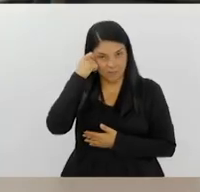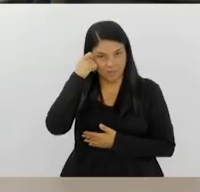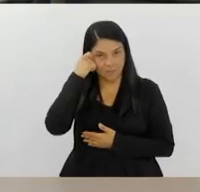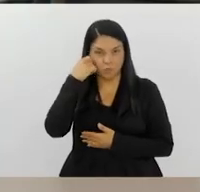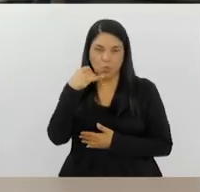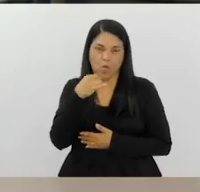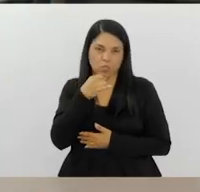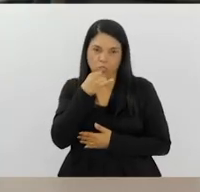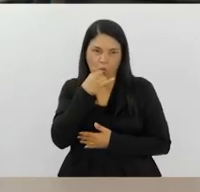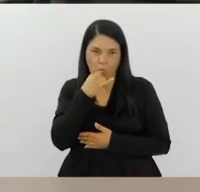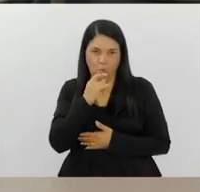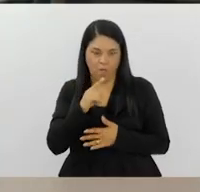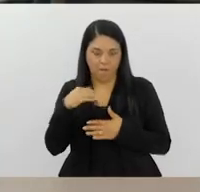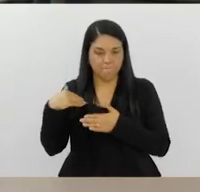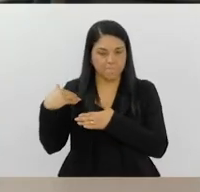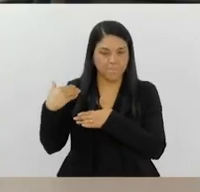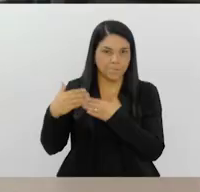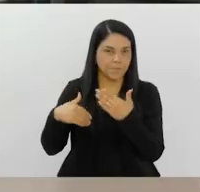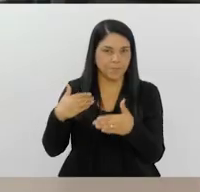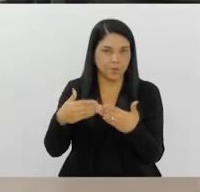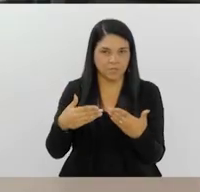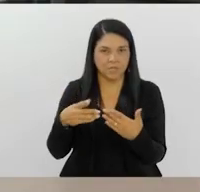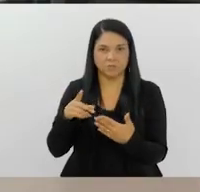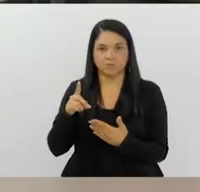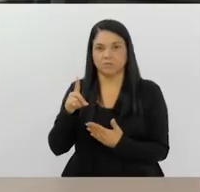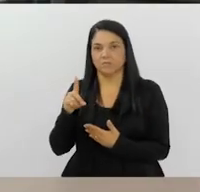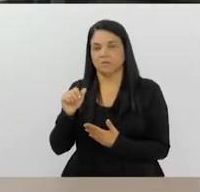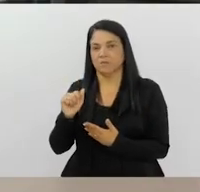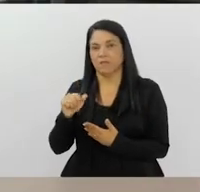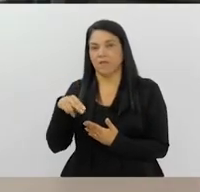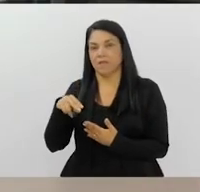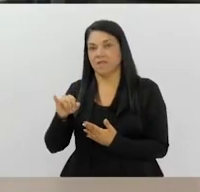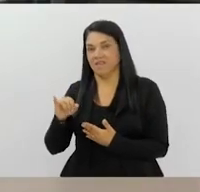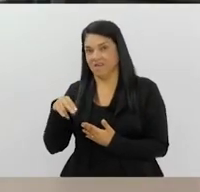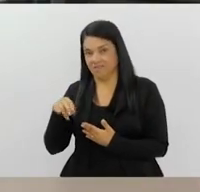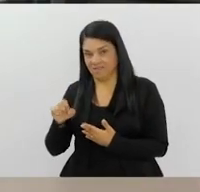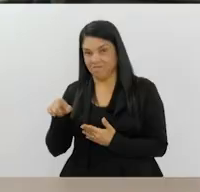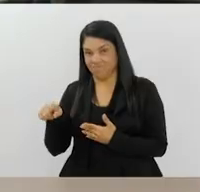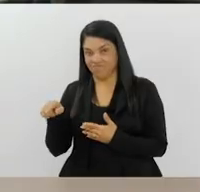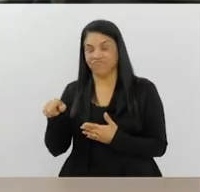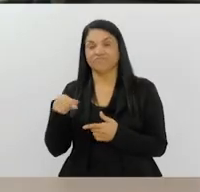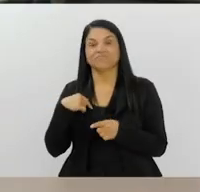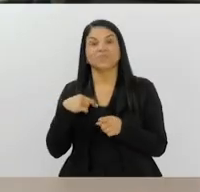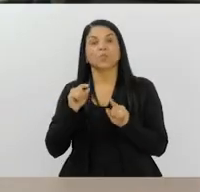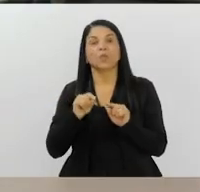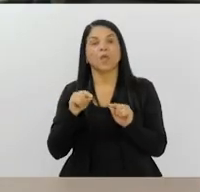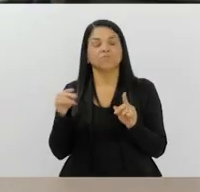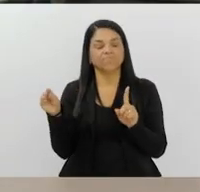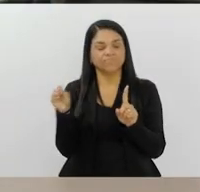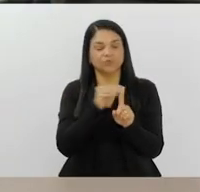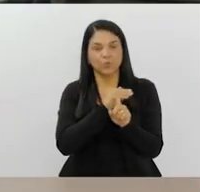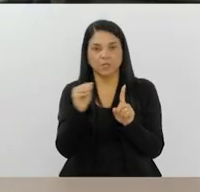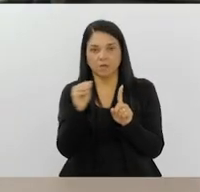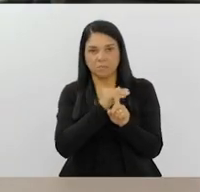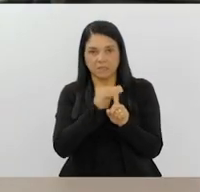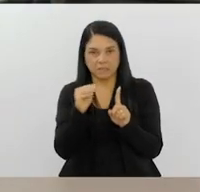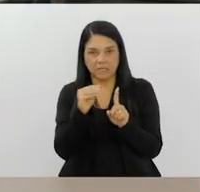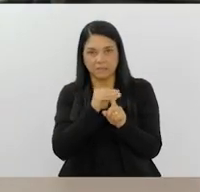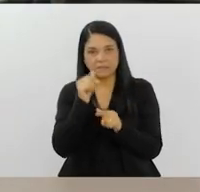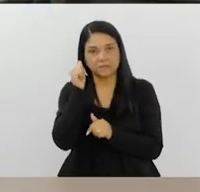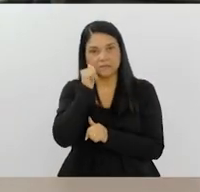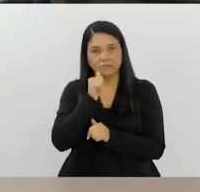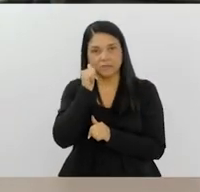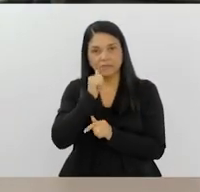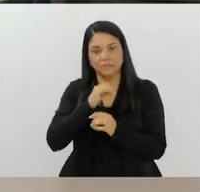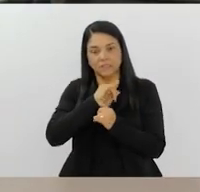à toa o processo que passou com com a Dayane é um processo real que acontece que a vulnerabil feminina na